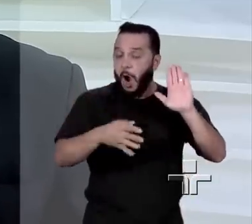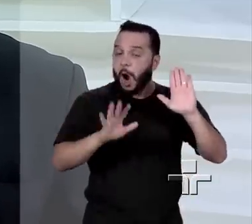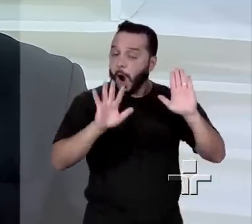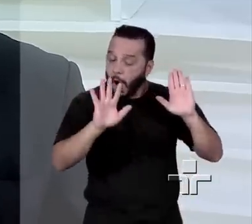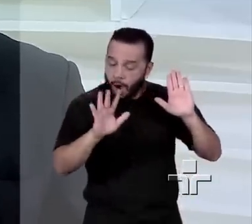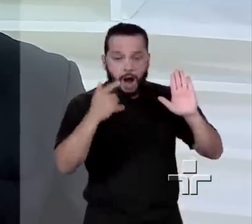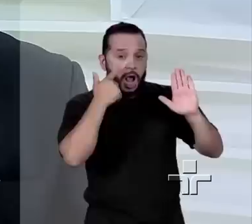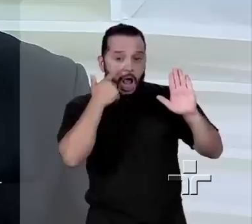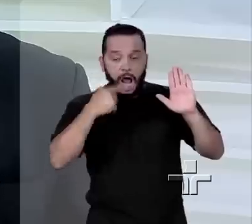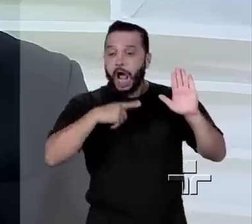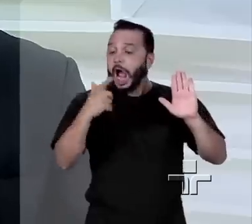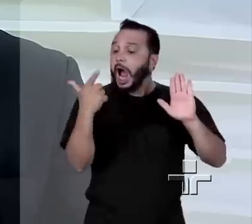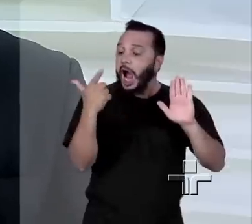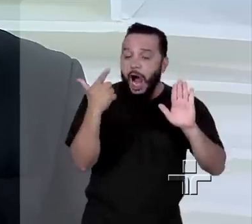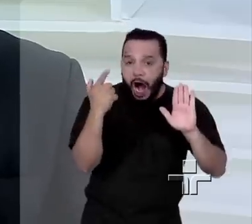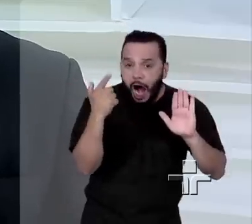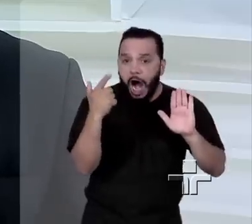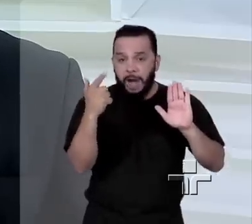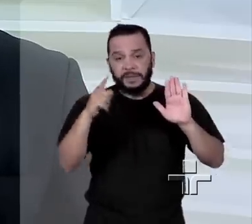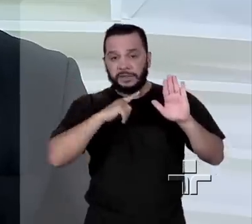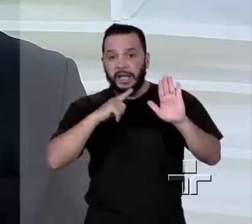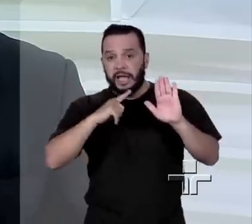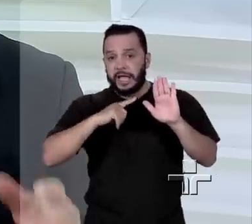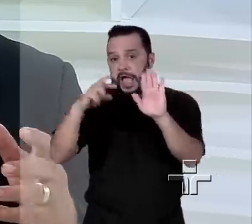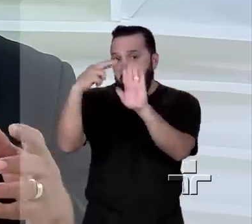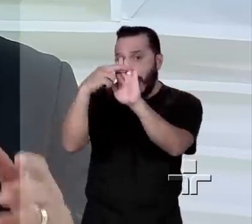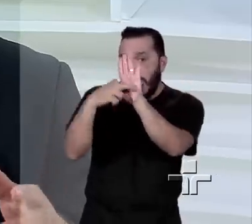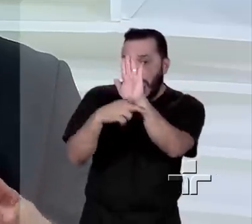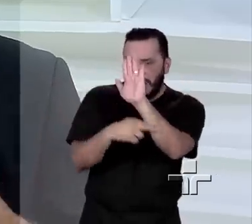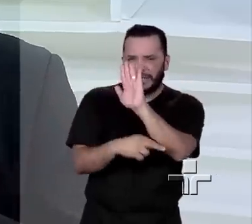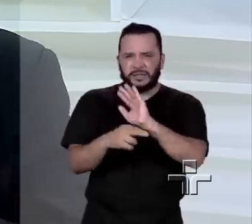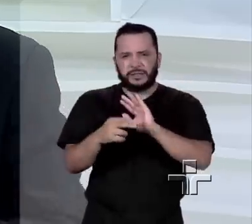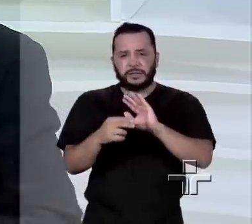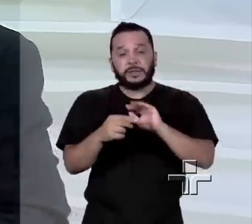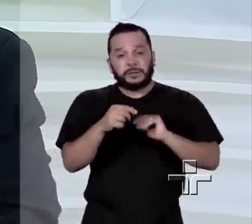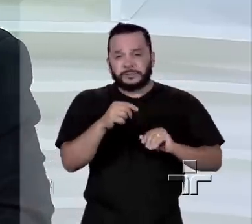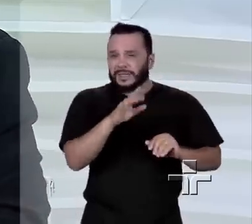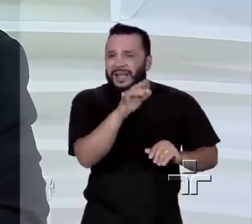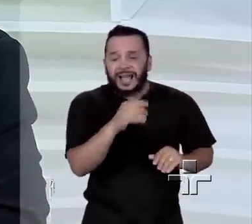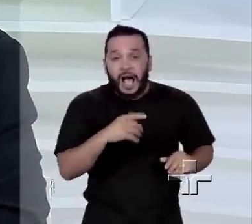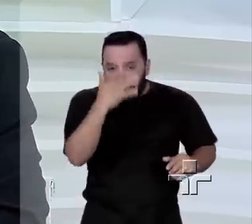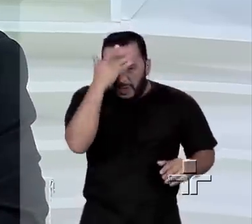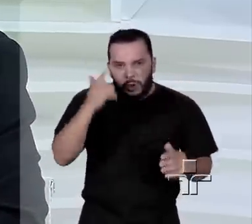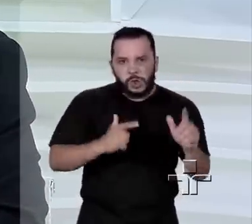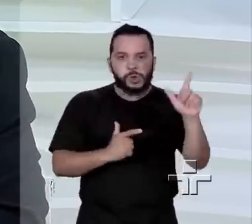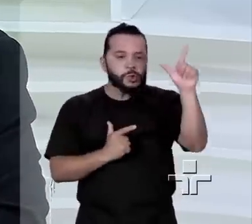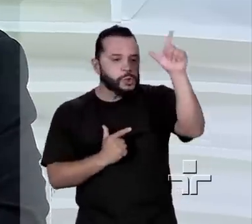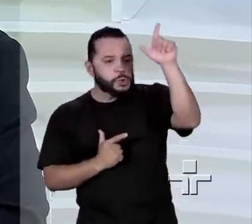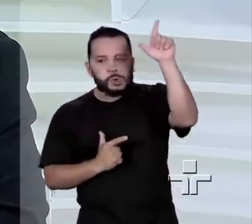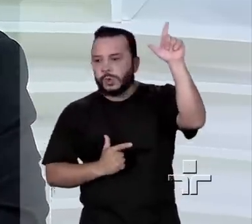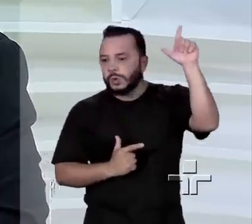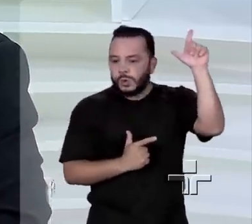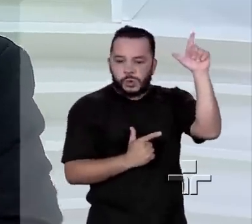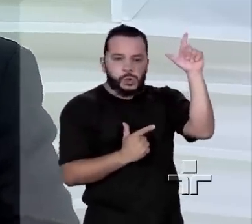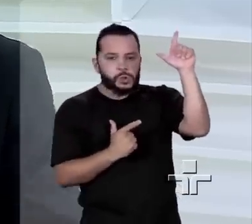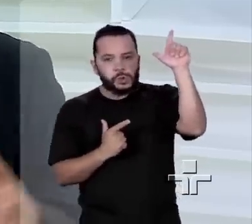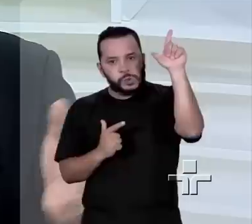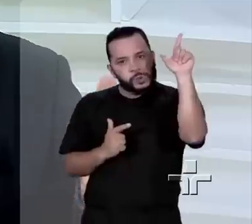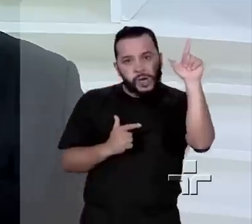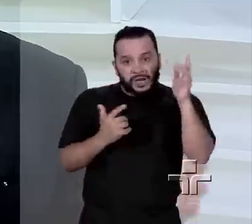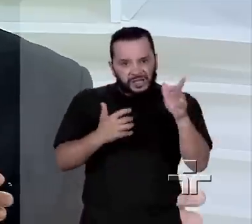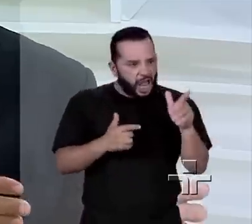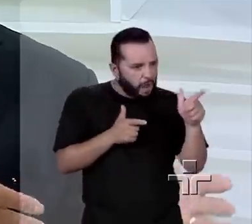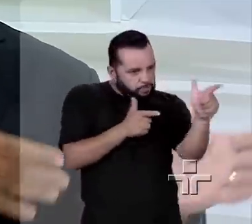calibre restrito. Você dá uma pena de 8 a 12 anos para o indivíduo que está saindo com um fuzil disposto a